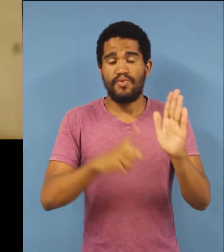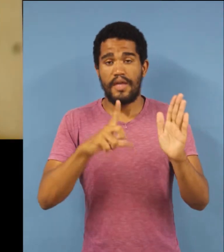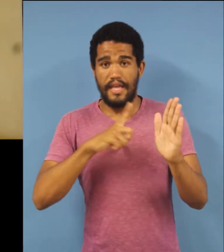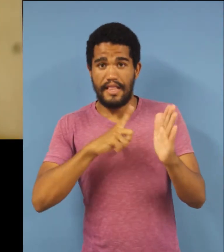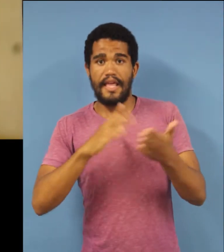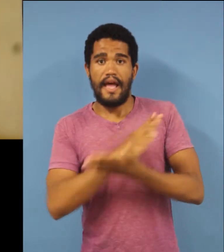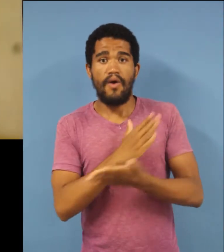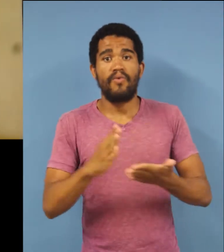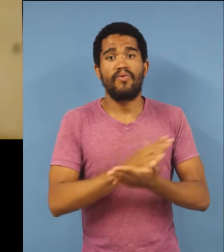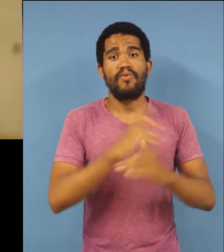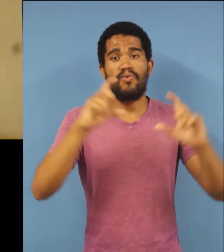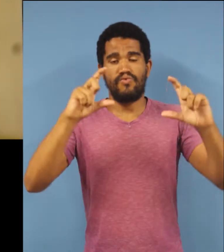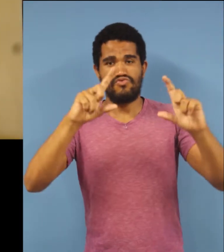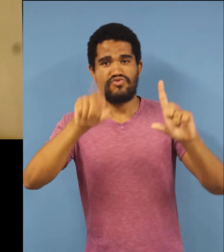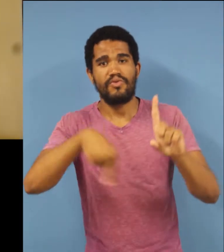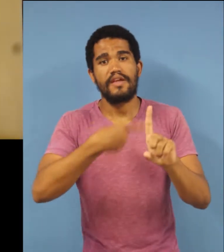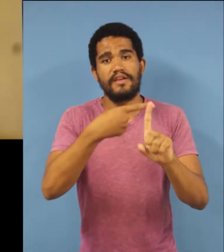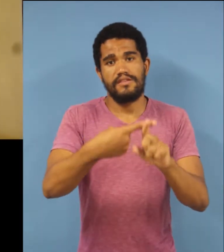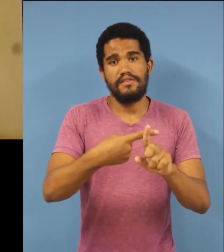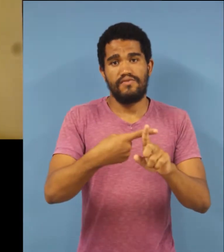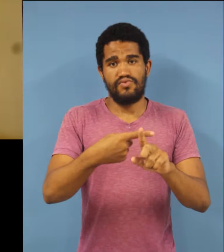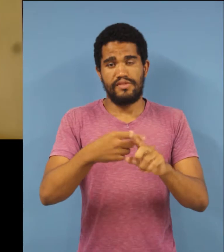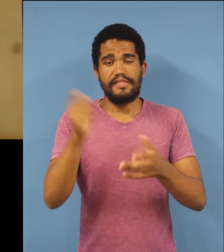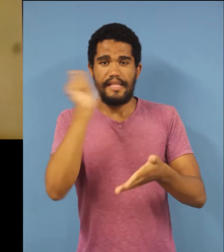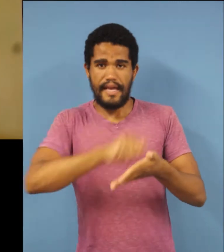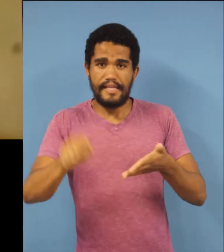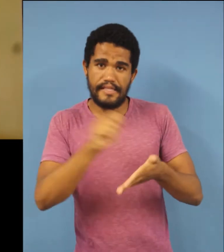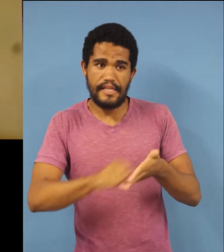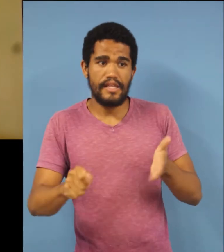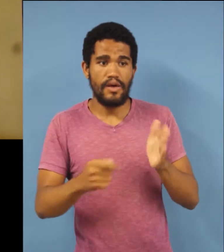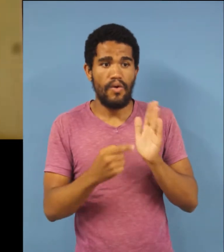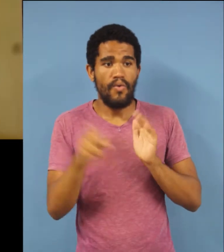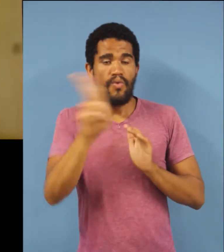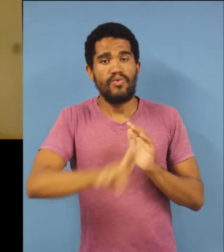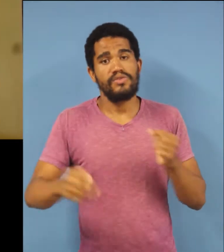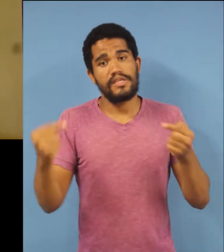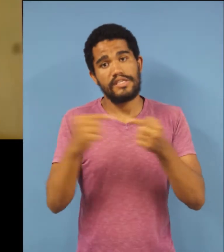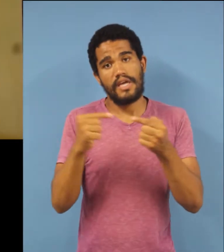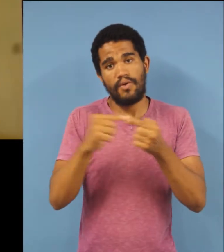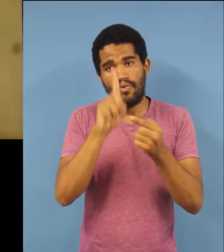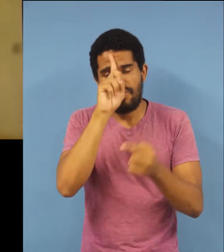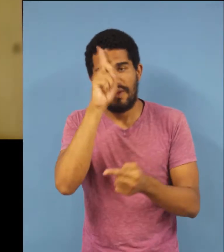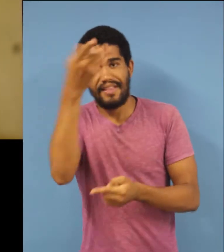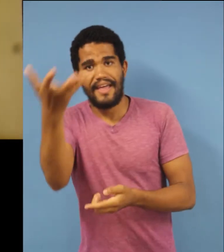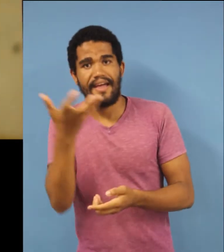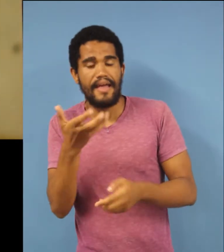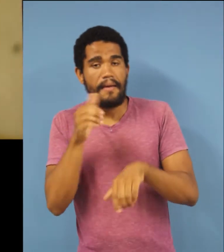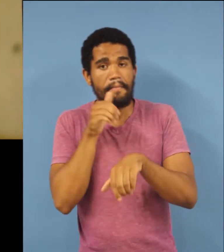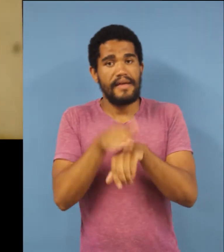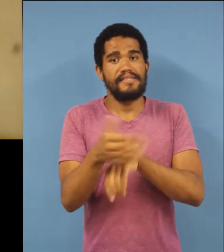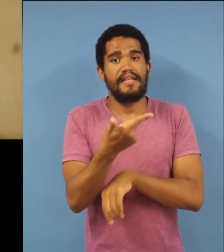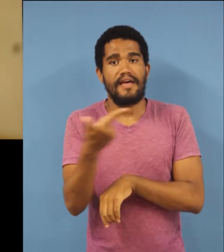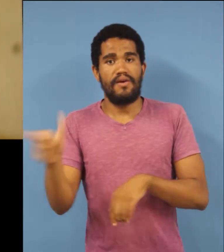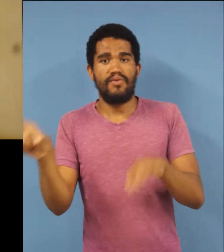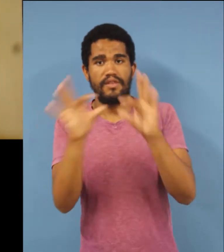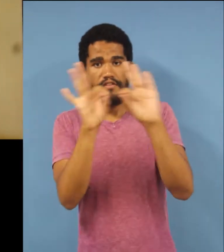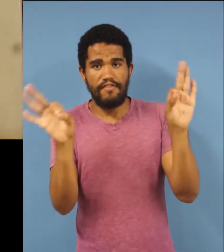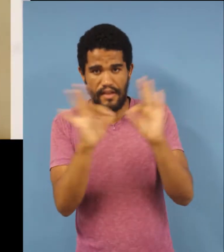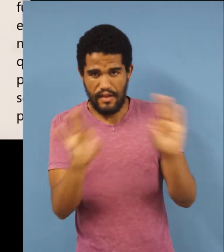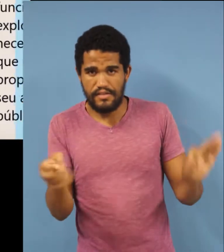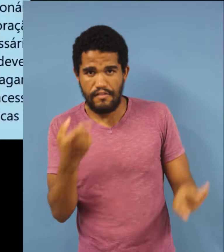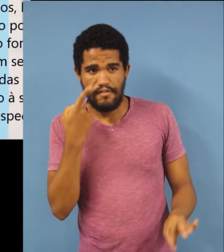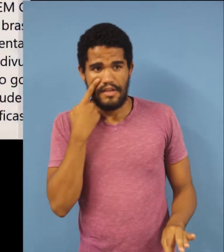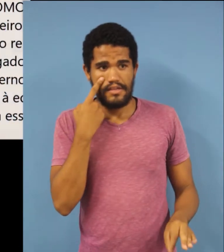vocês percebem que ela utiliza o conectivo de acordo com o tipo de ideia que ela quer passar na oração seguinte. Vamos